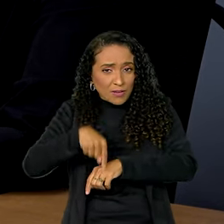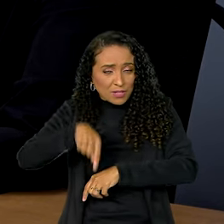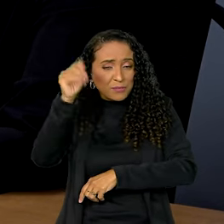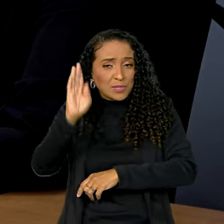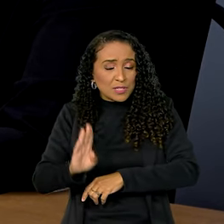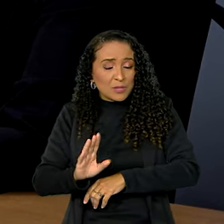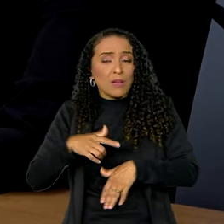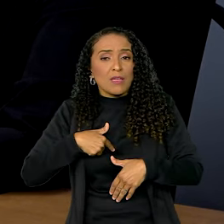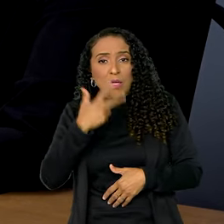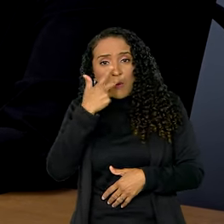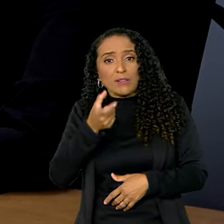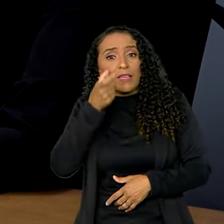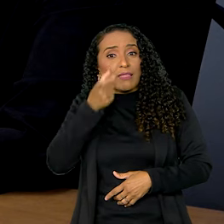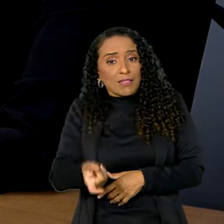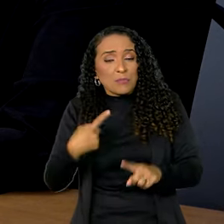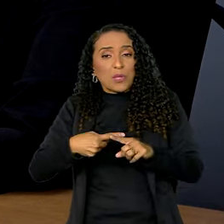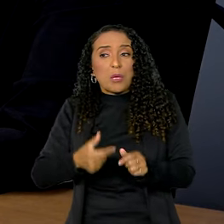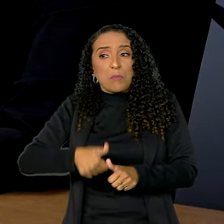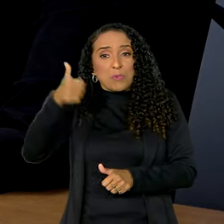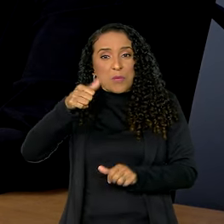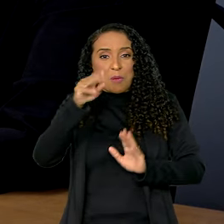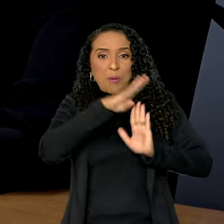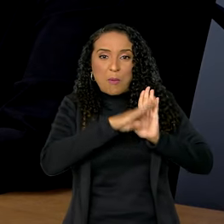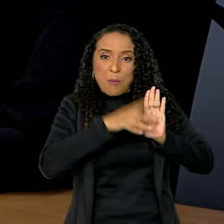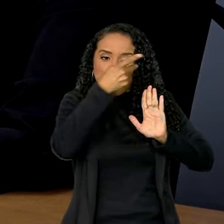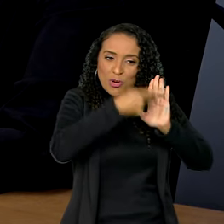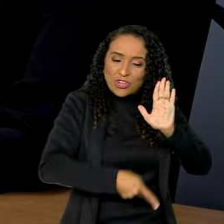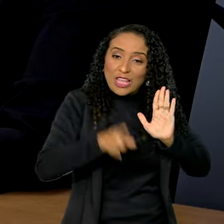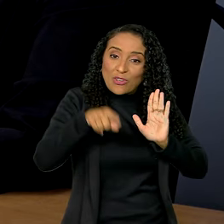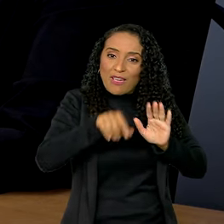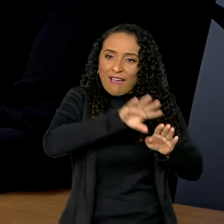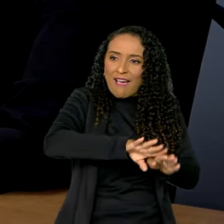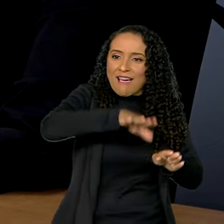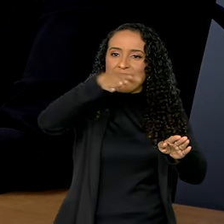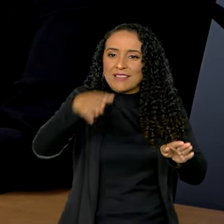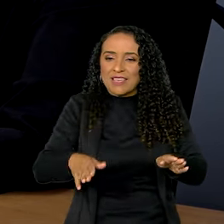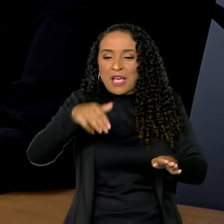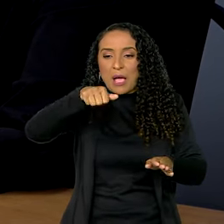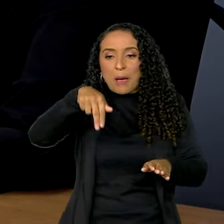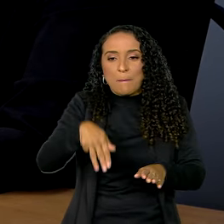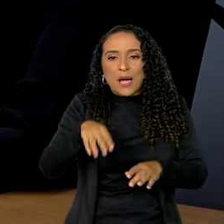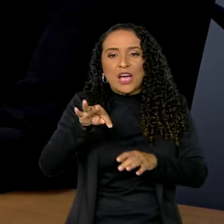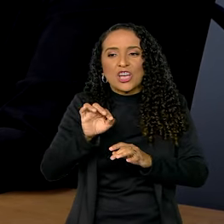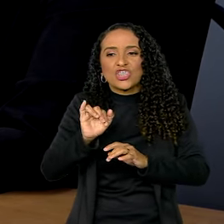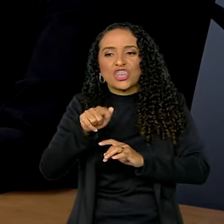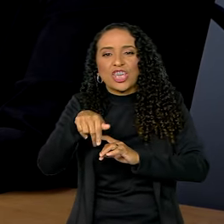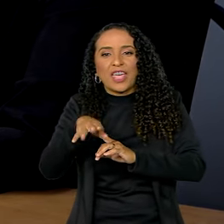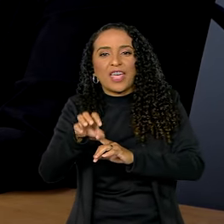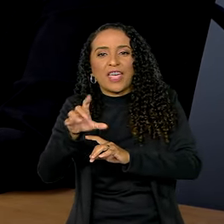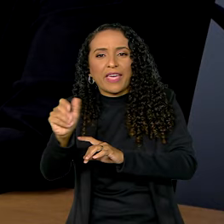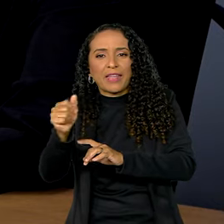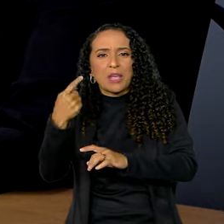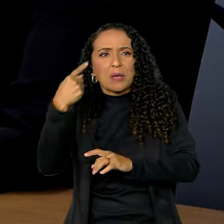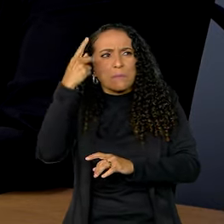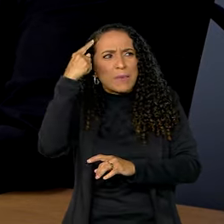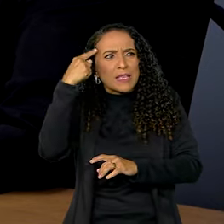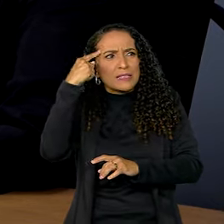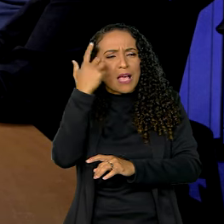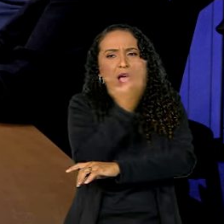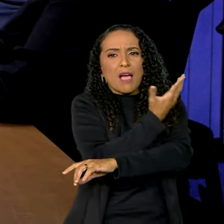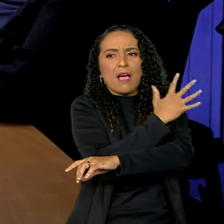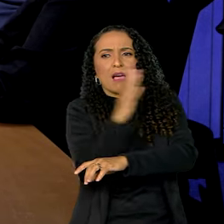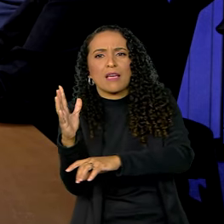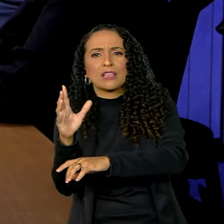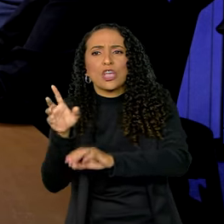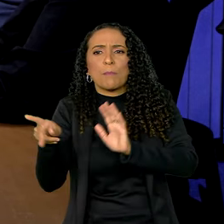Brasil e eu acho até interessante porque um dos primeiros projetos é na Serra da Mantiqueira as pessoas tendem a associar a meio ambiente só à